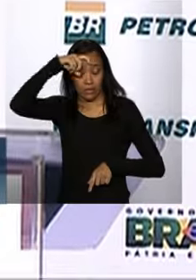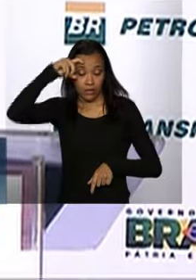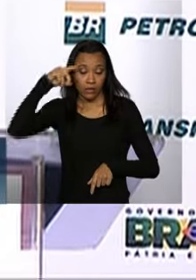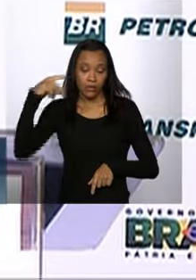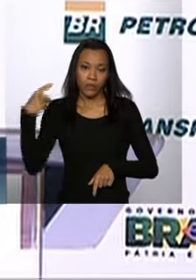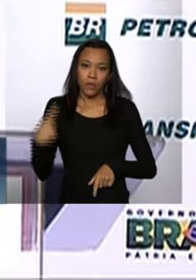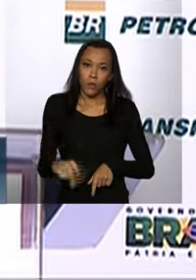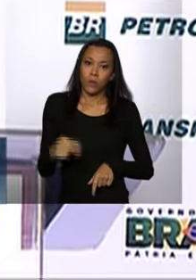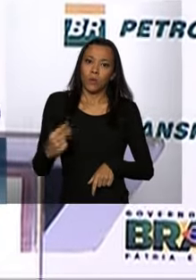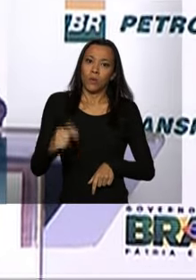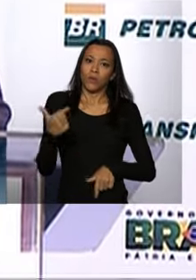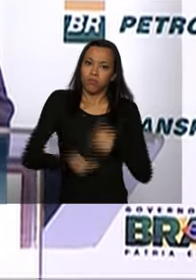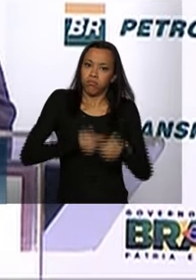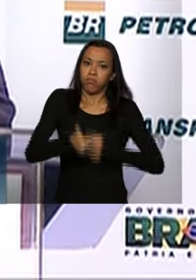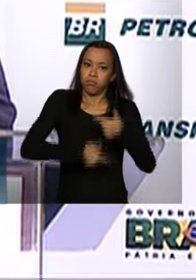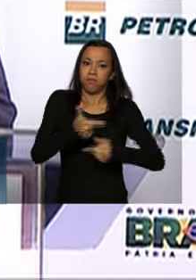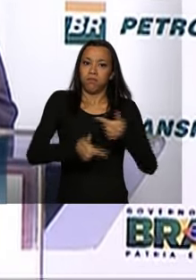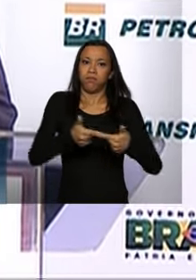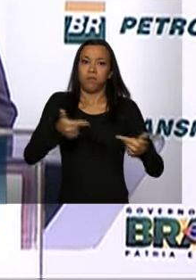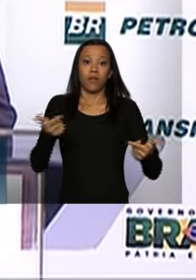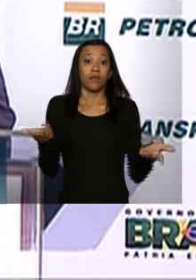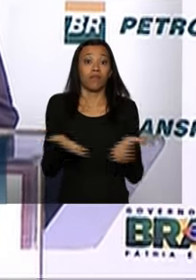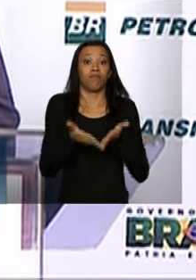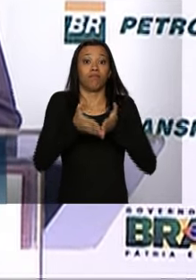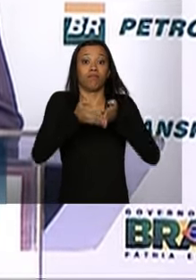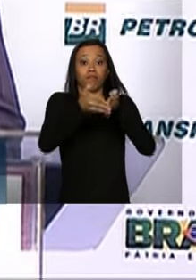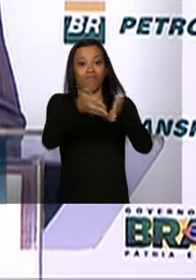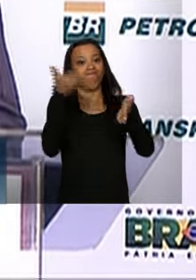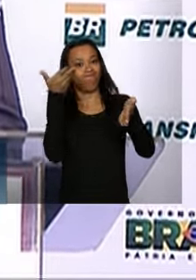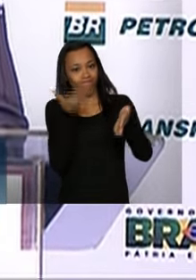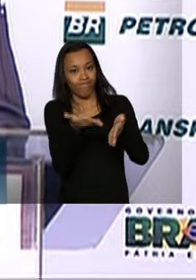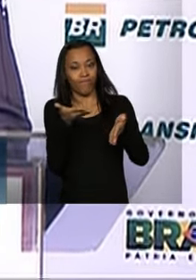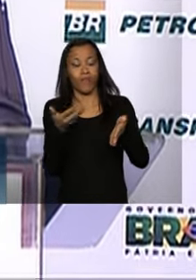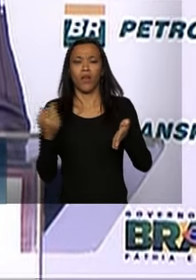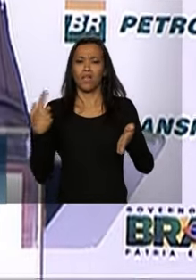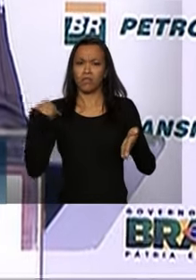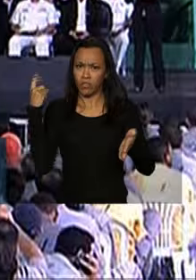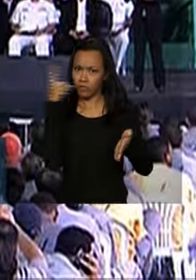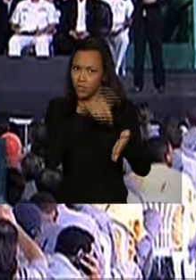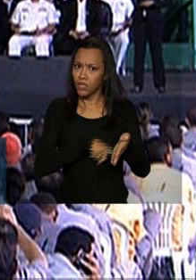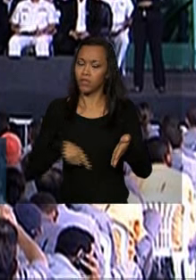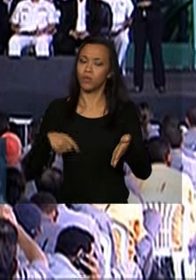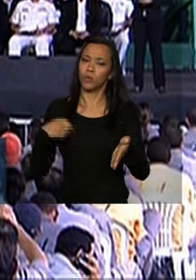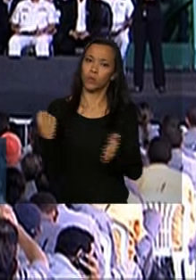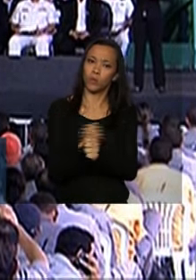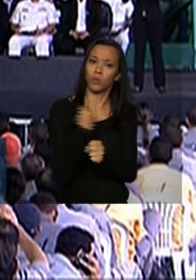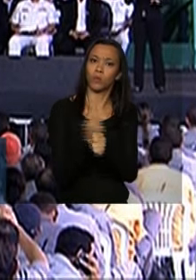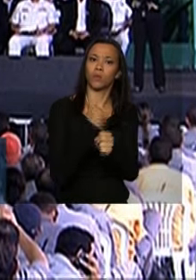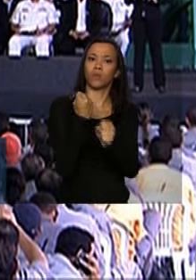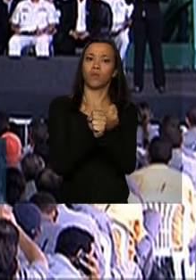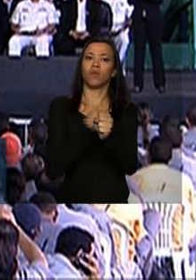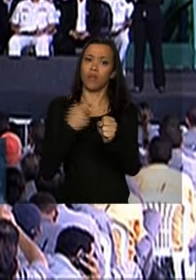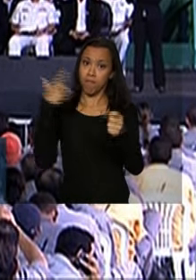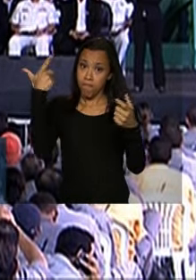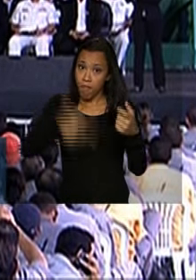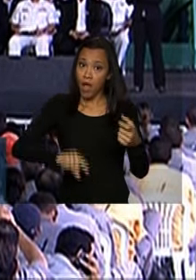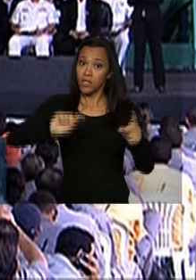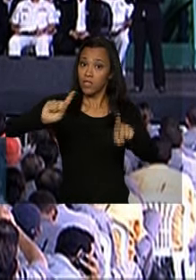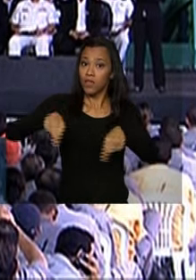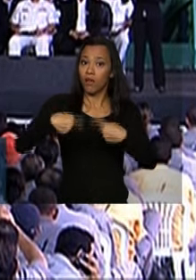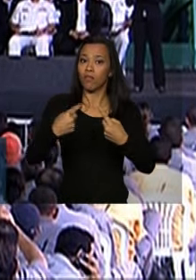procurando tornar o EAS o imortal. Tantas dificuldades que temos passado, tantos desafios que ainda temos pela